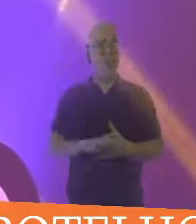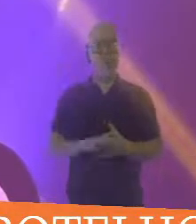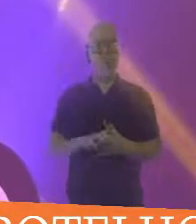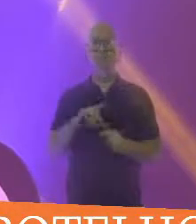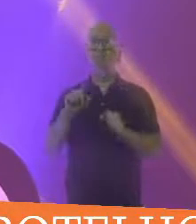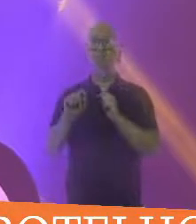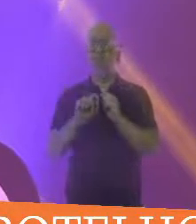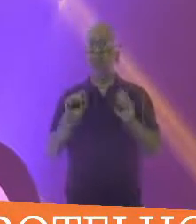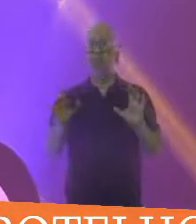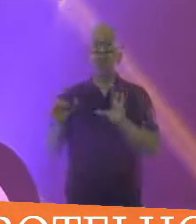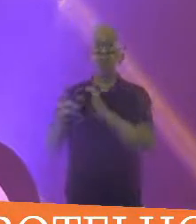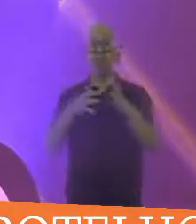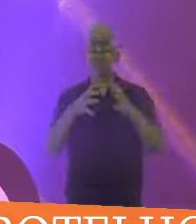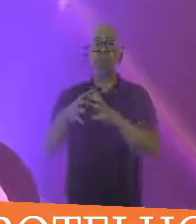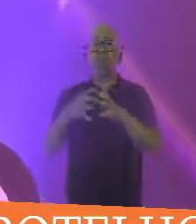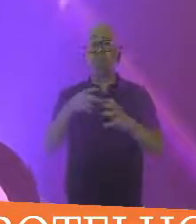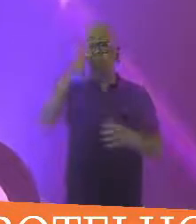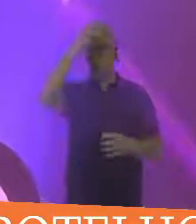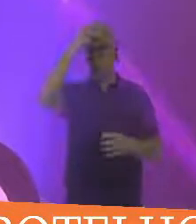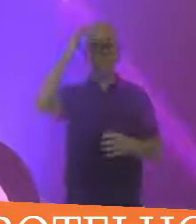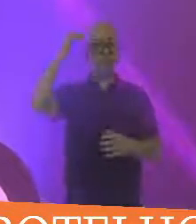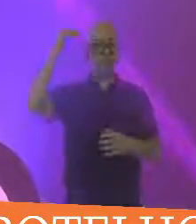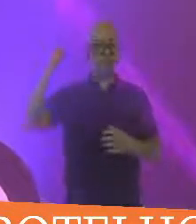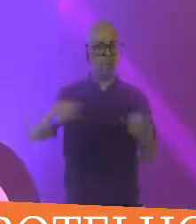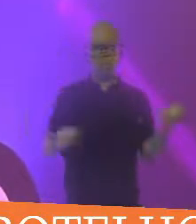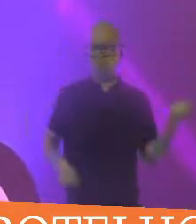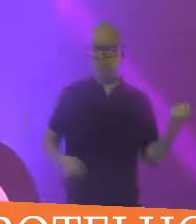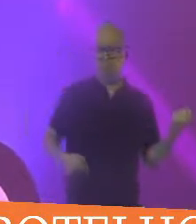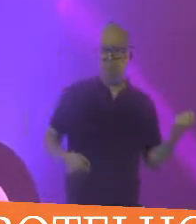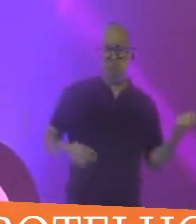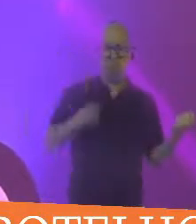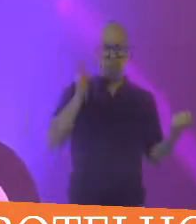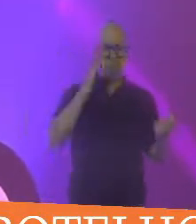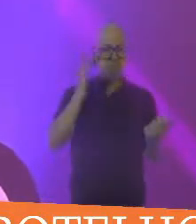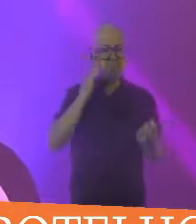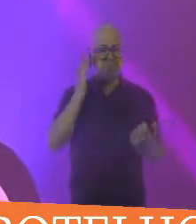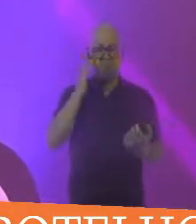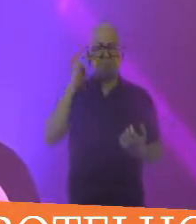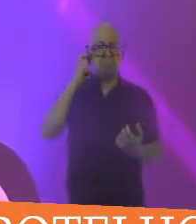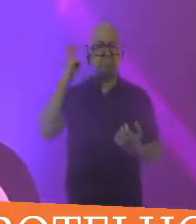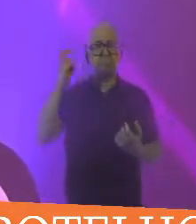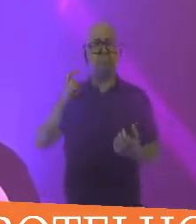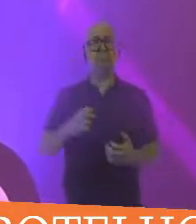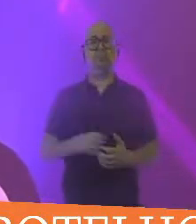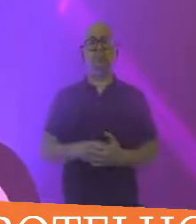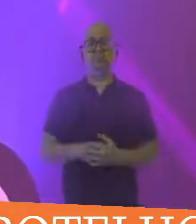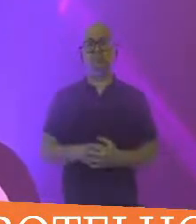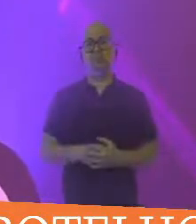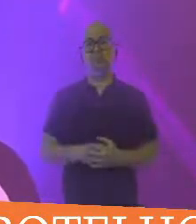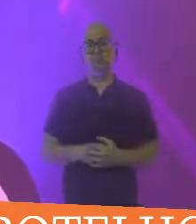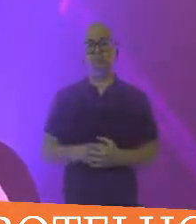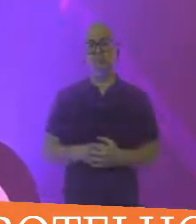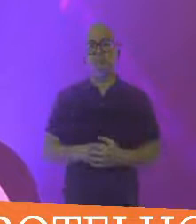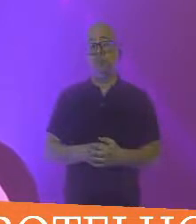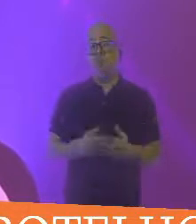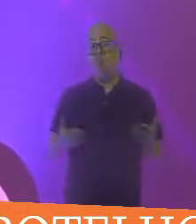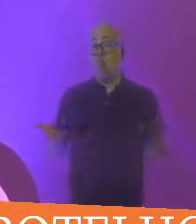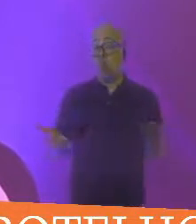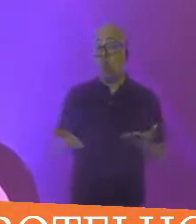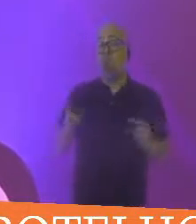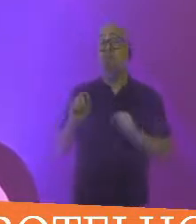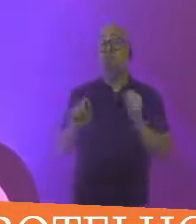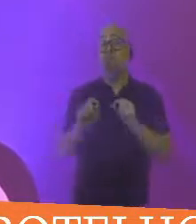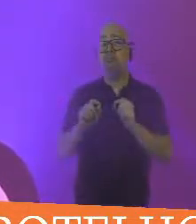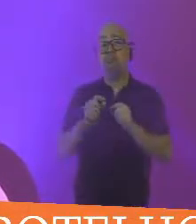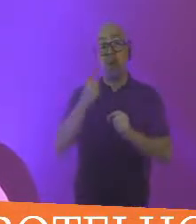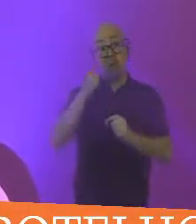constituída de músicos virtuosos, músicos muito versáteis, né? E hoje aqui, na verdade, nós não